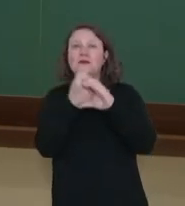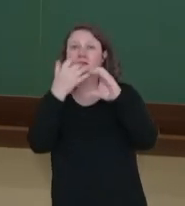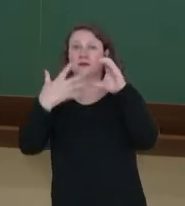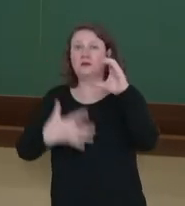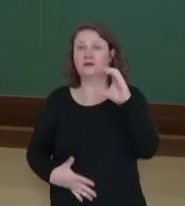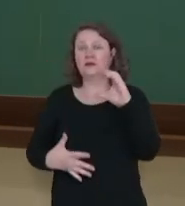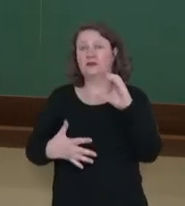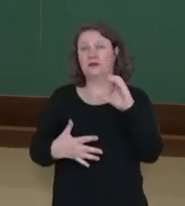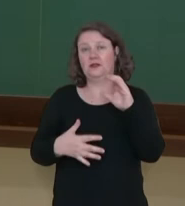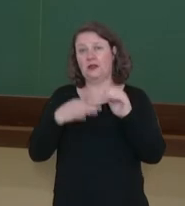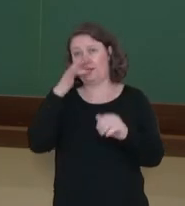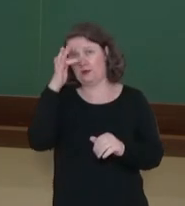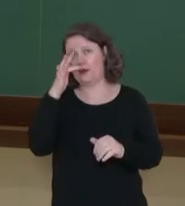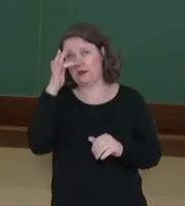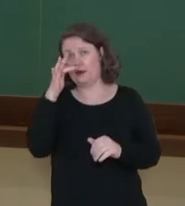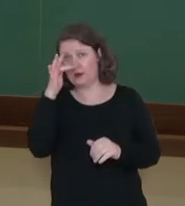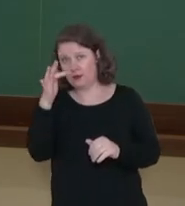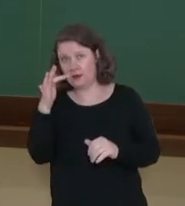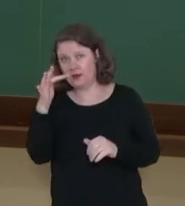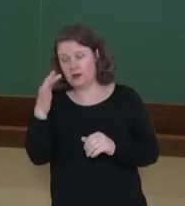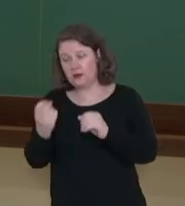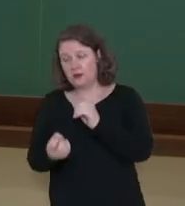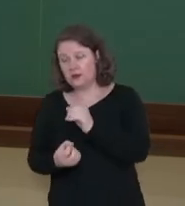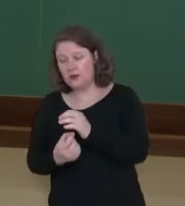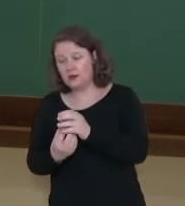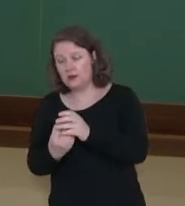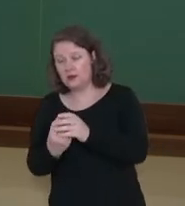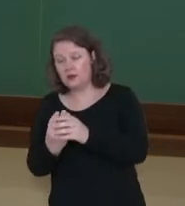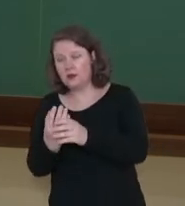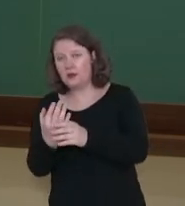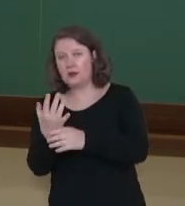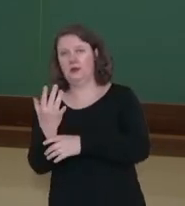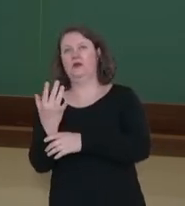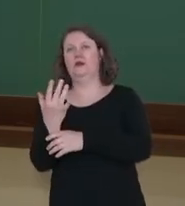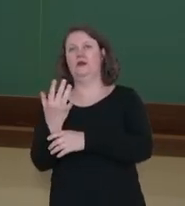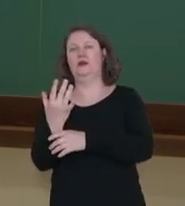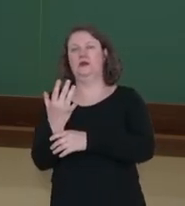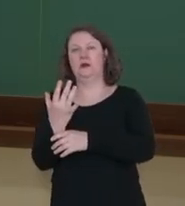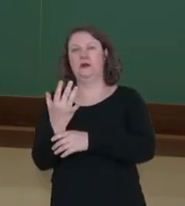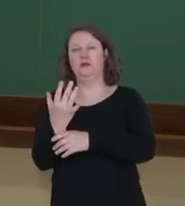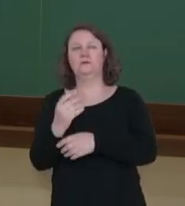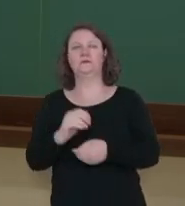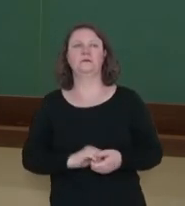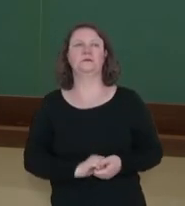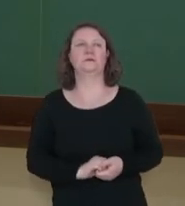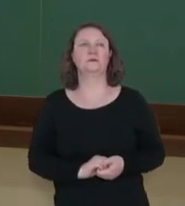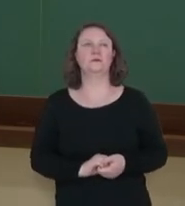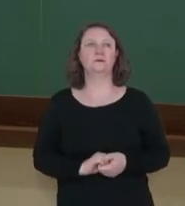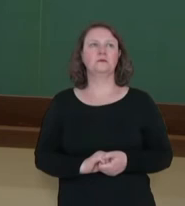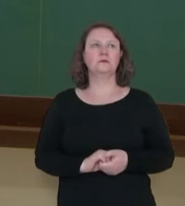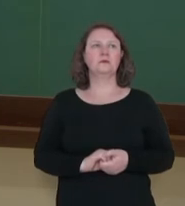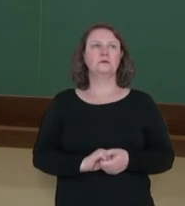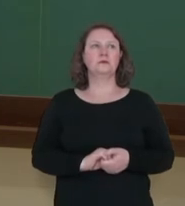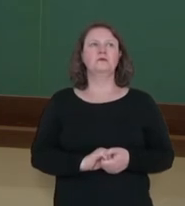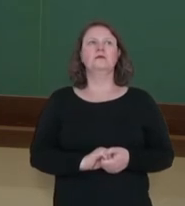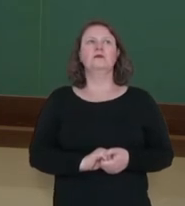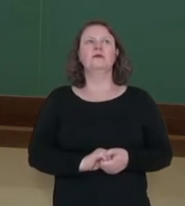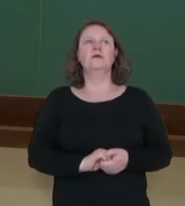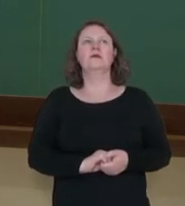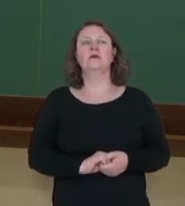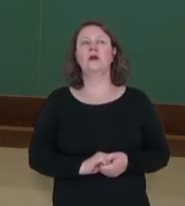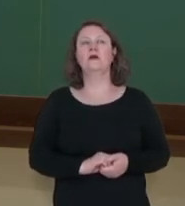nascer resultado desta polinização cruzada. Então